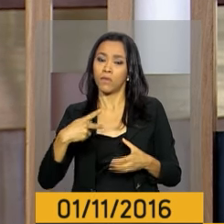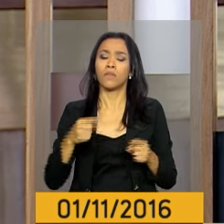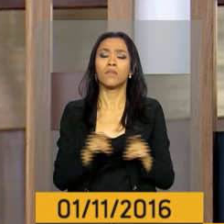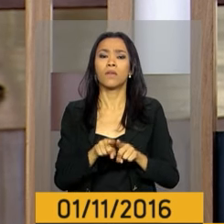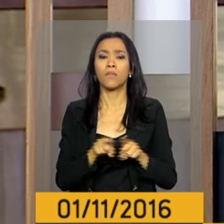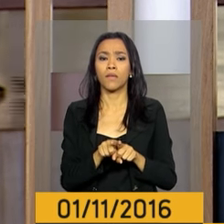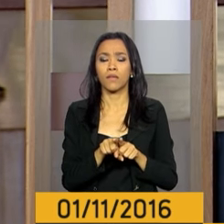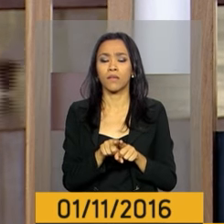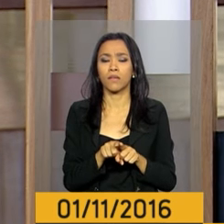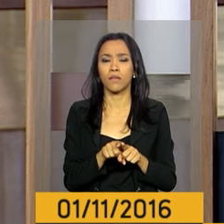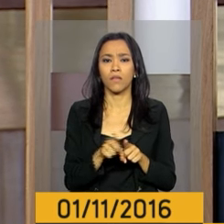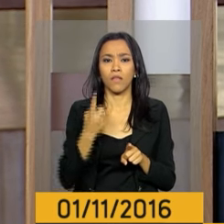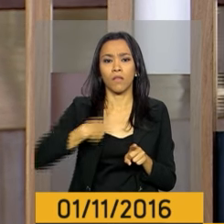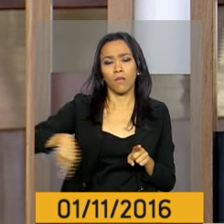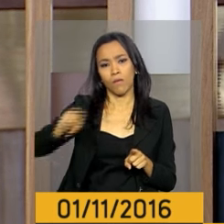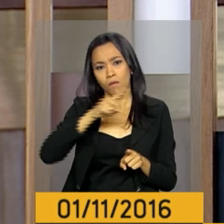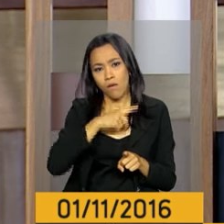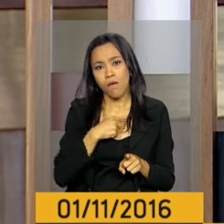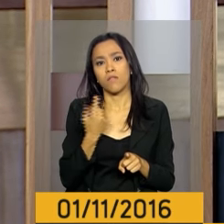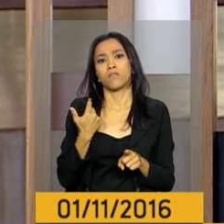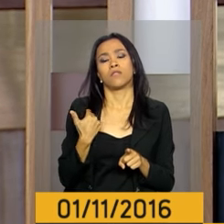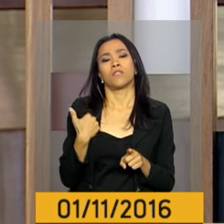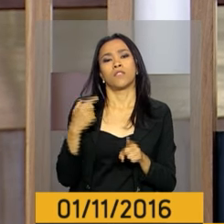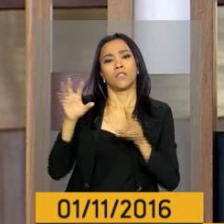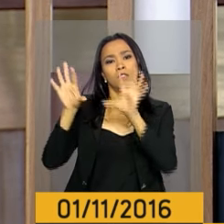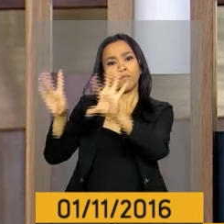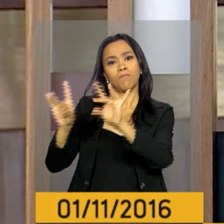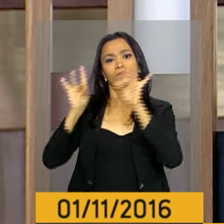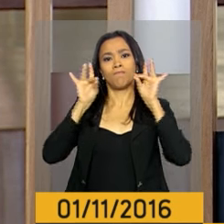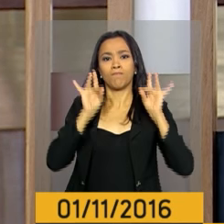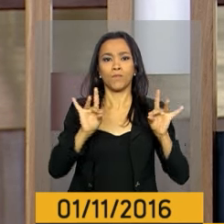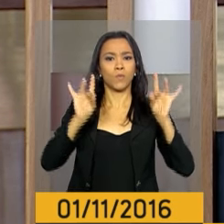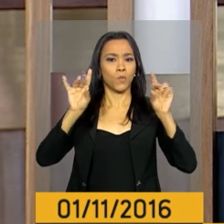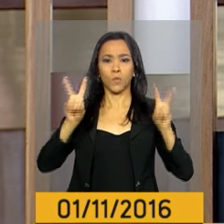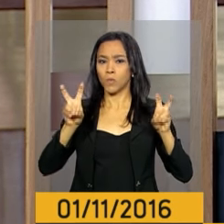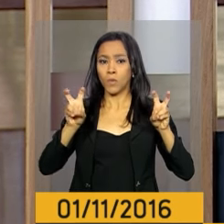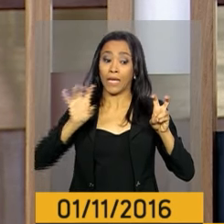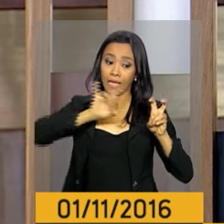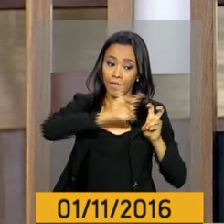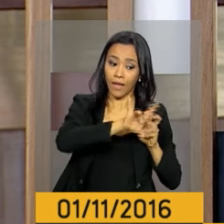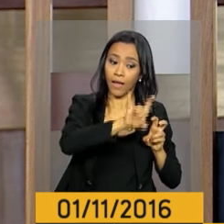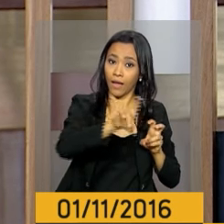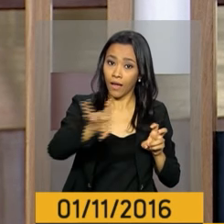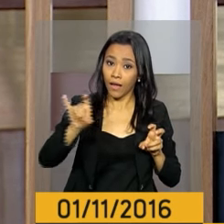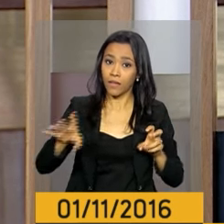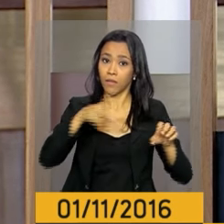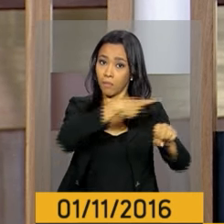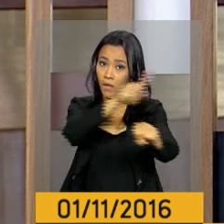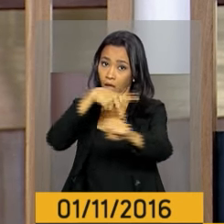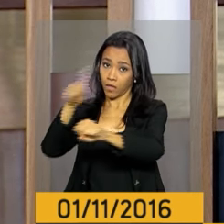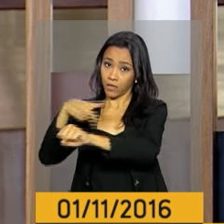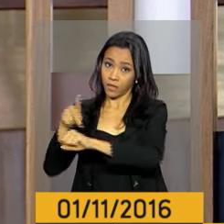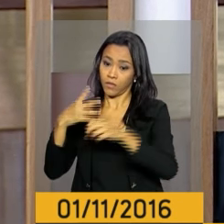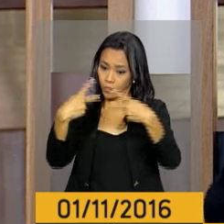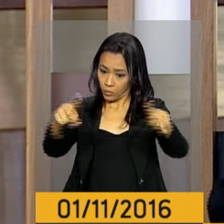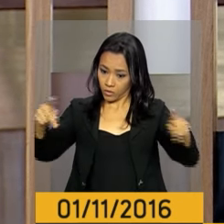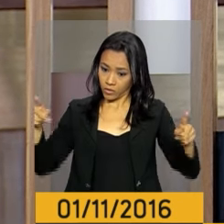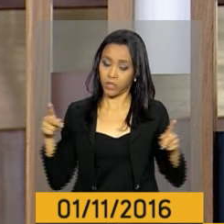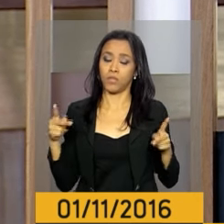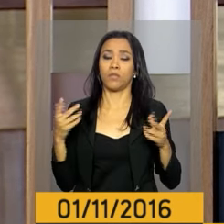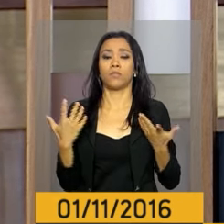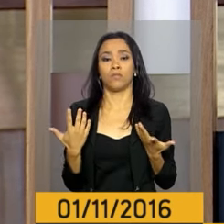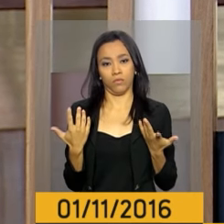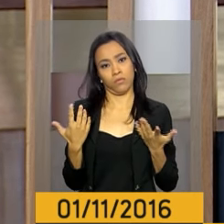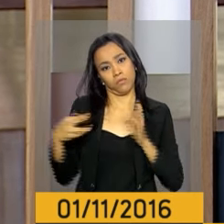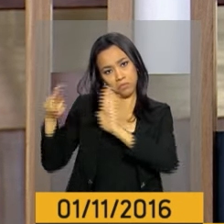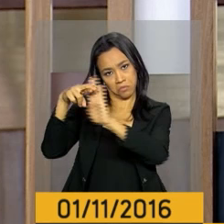também adotamos a tese de que cada país deve, no âmbito das suas atividades e segundo